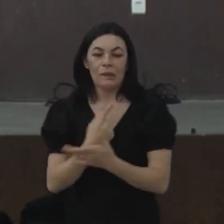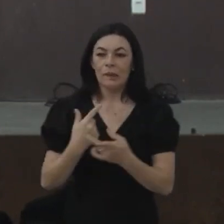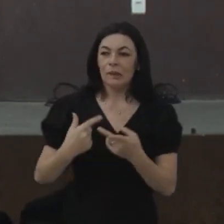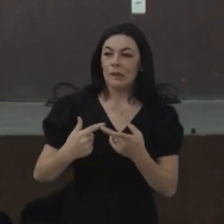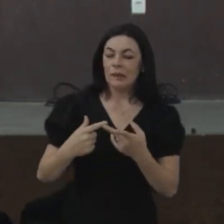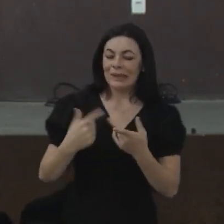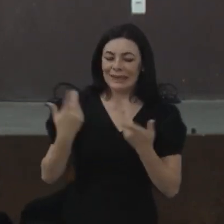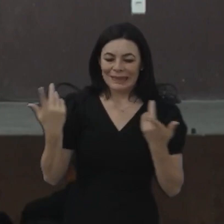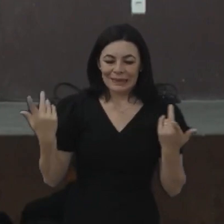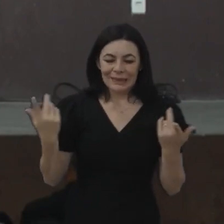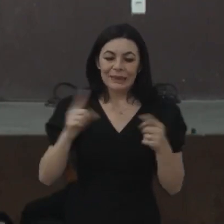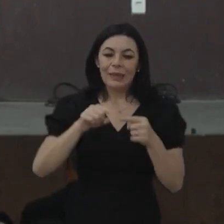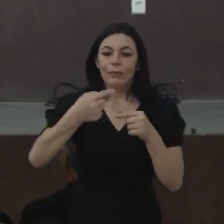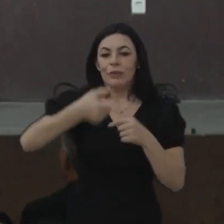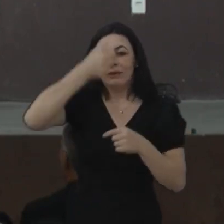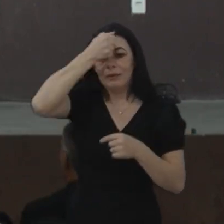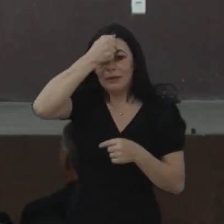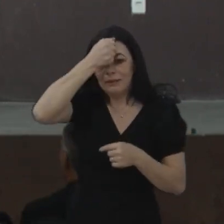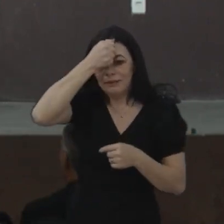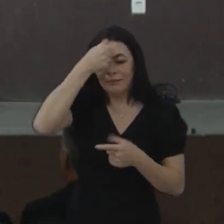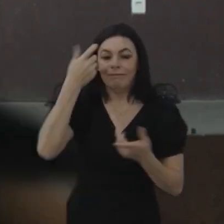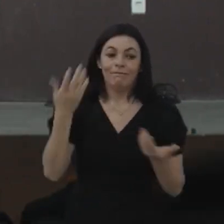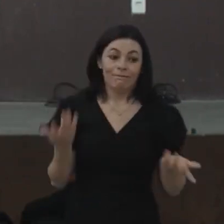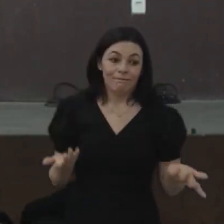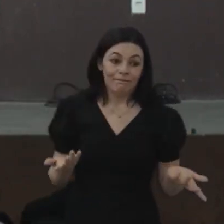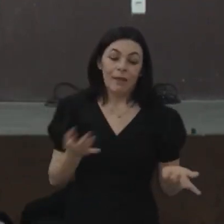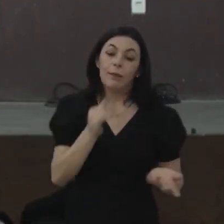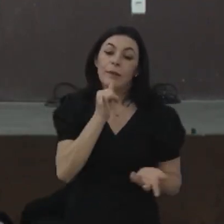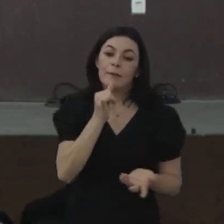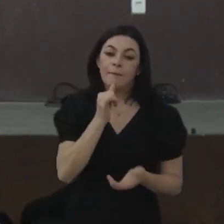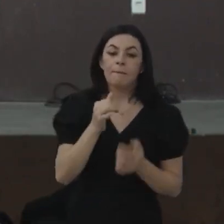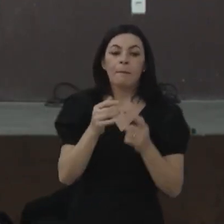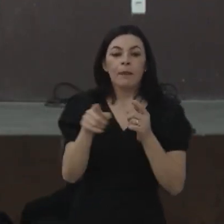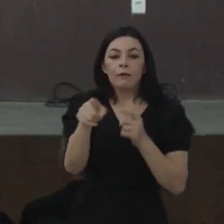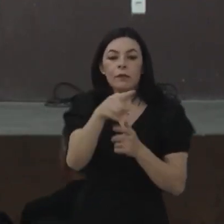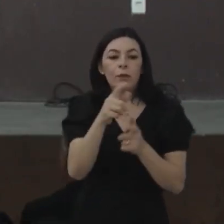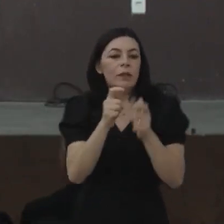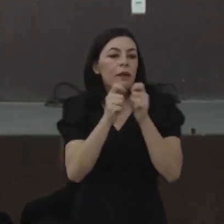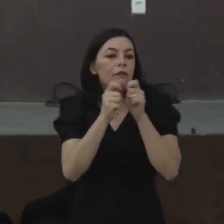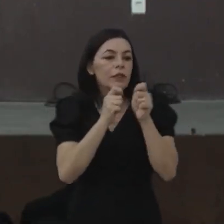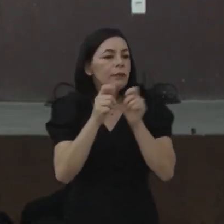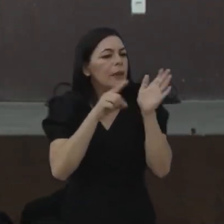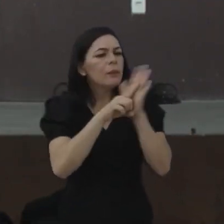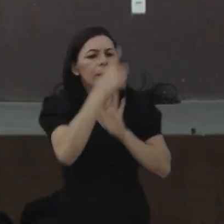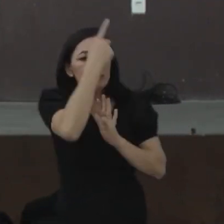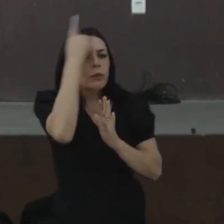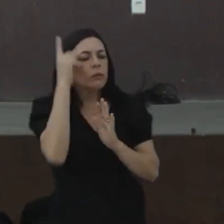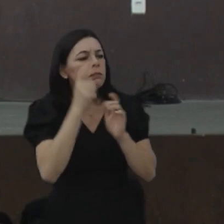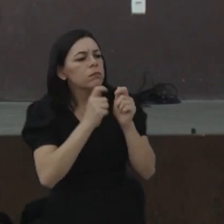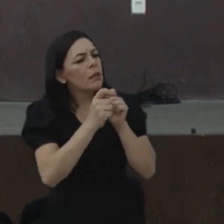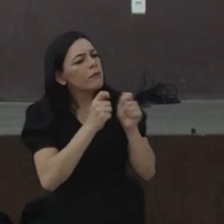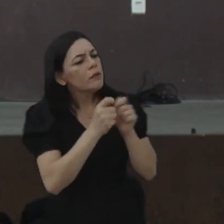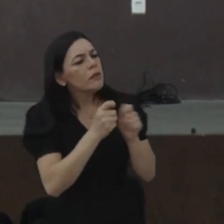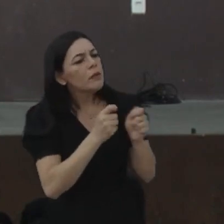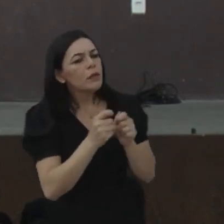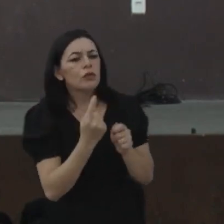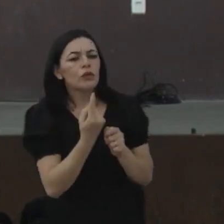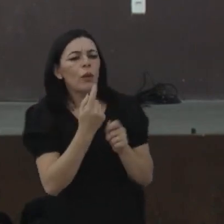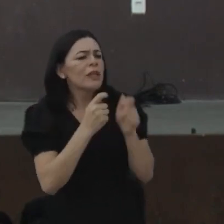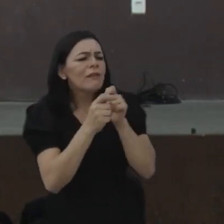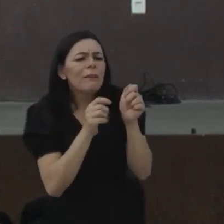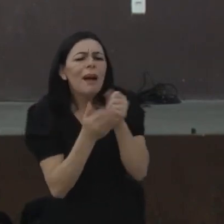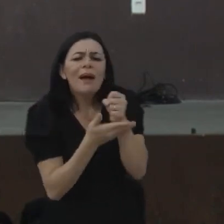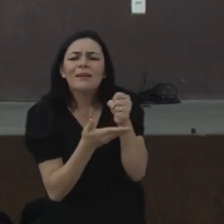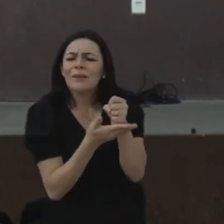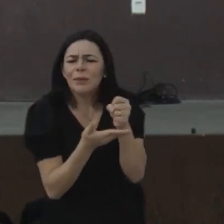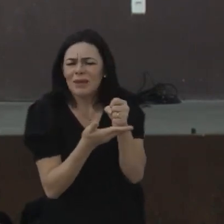Está certo. Estou generalizando. Faz uma entrevista. Faz uma pergunta. Faz só uma entrevista básica.